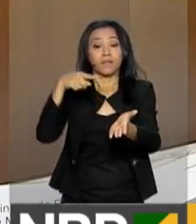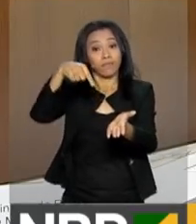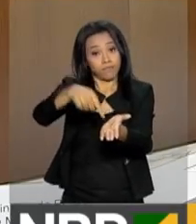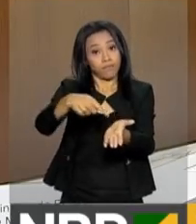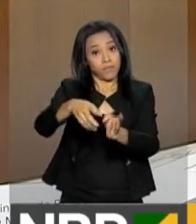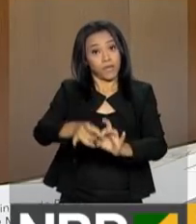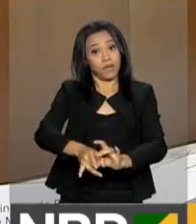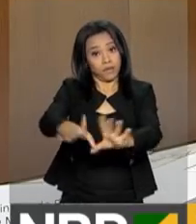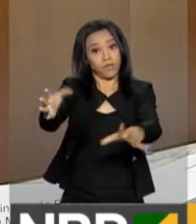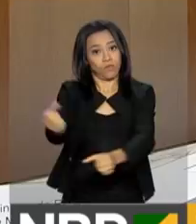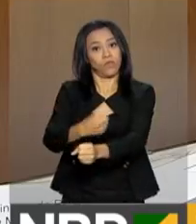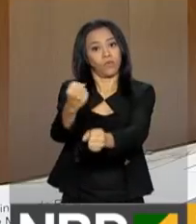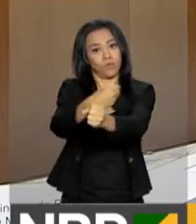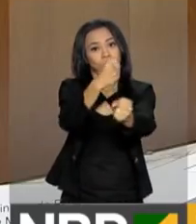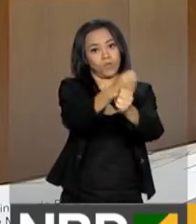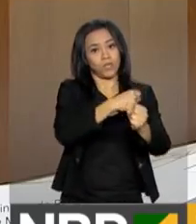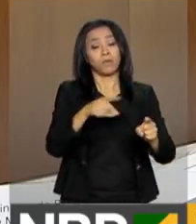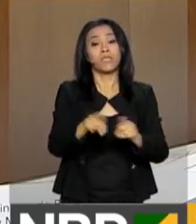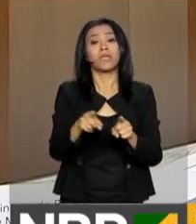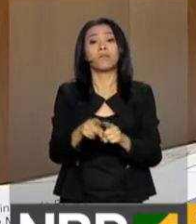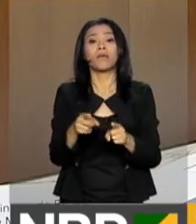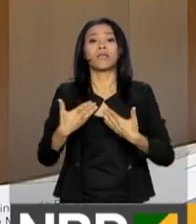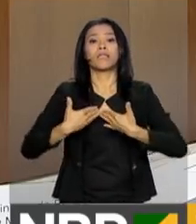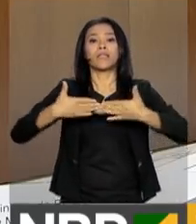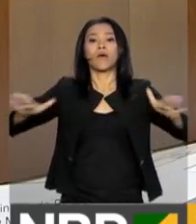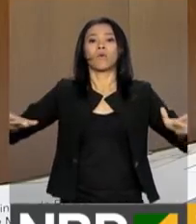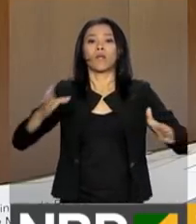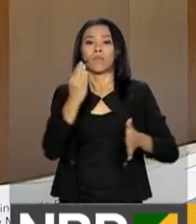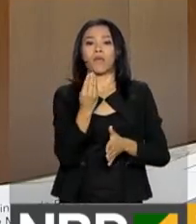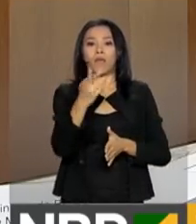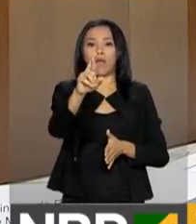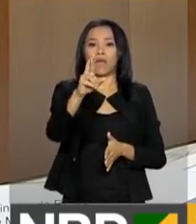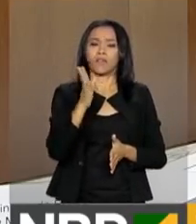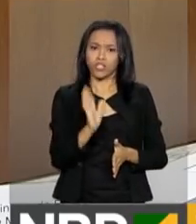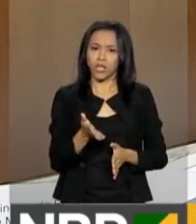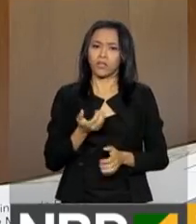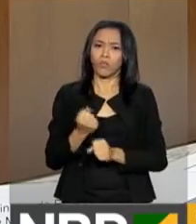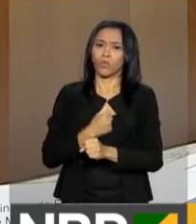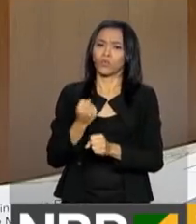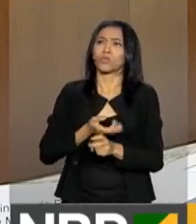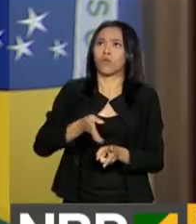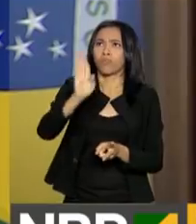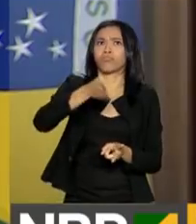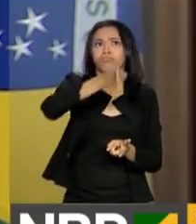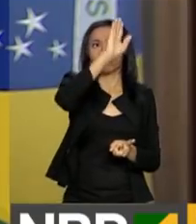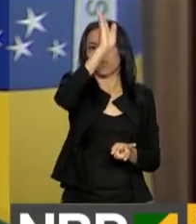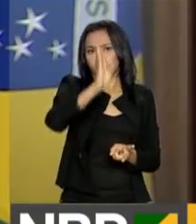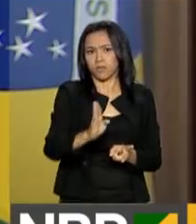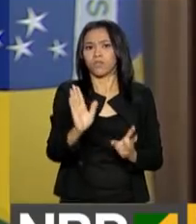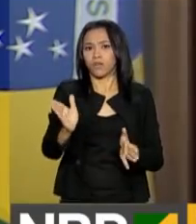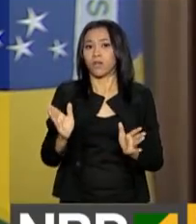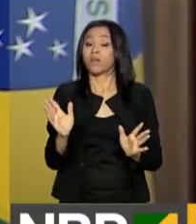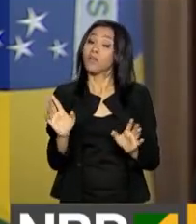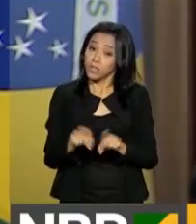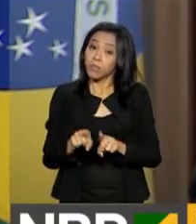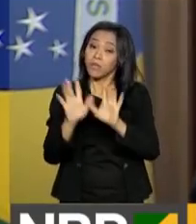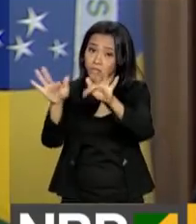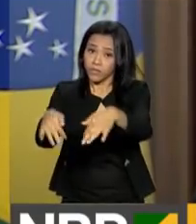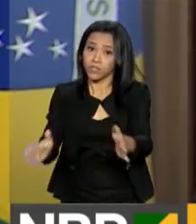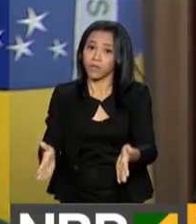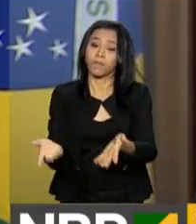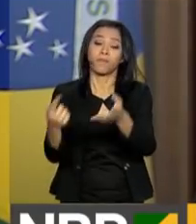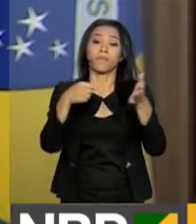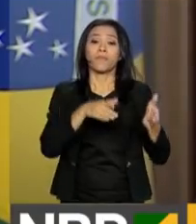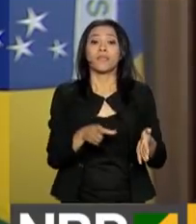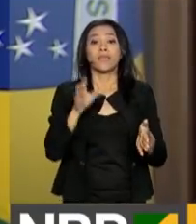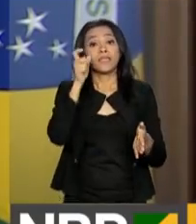inaugurar estradas que já está em andamento estão é concluídas né é interessante nós